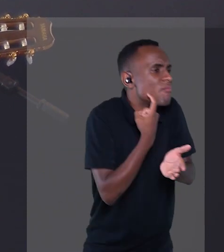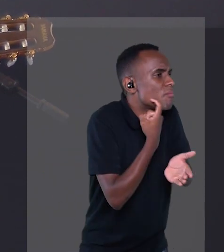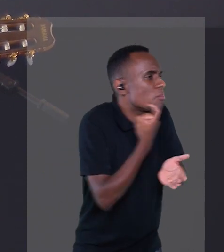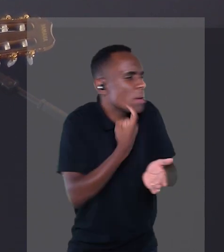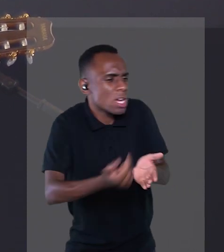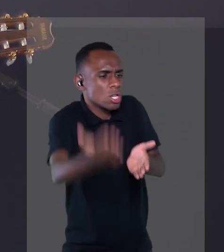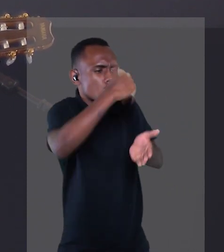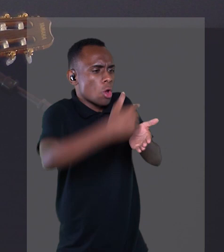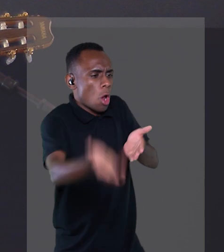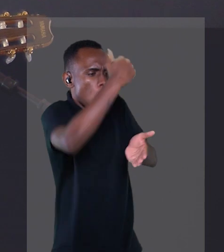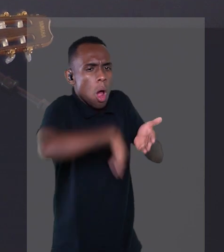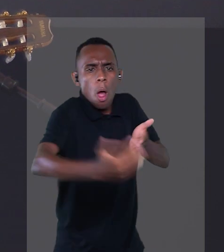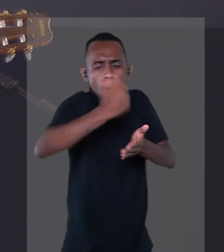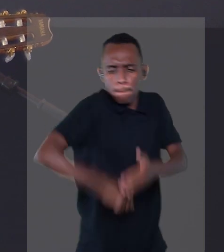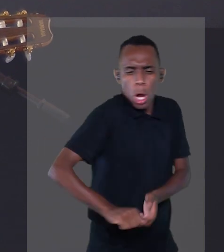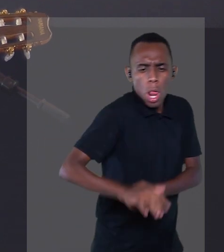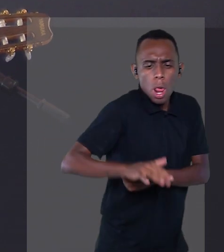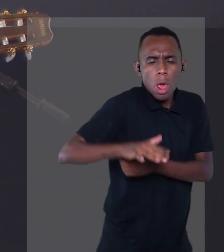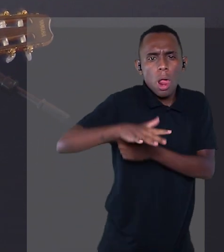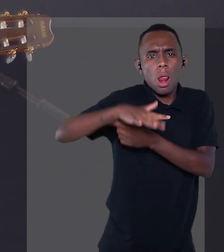enchendo os bornais,